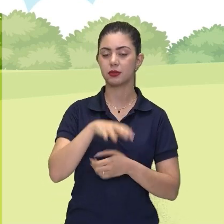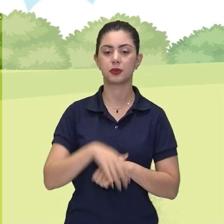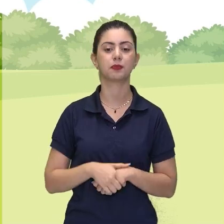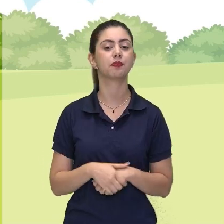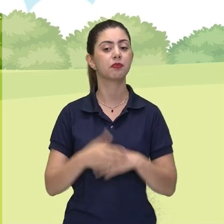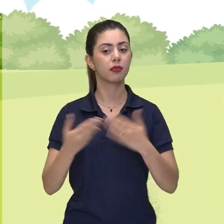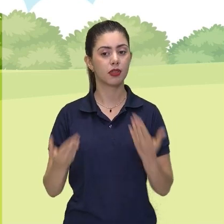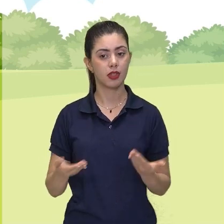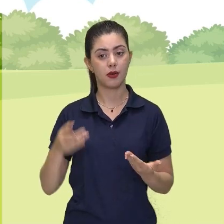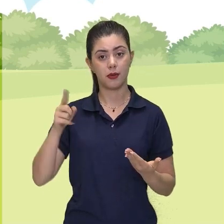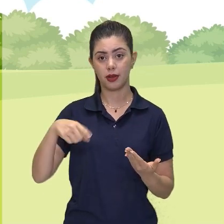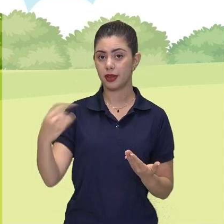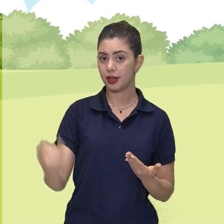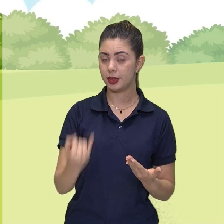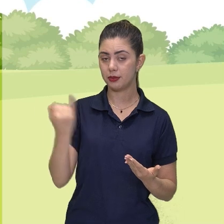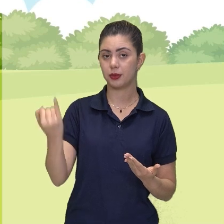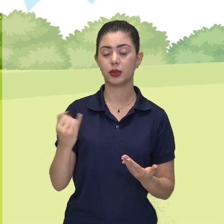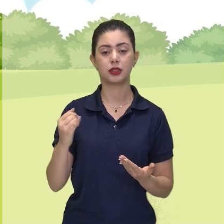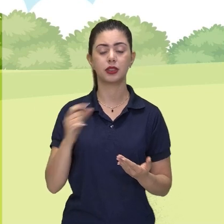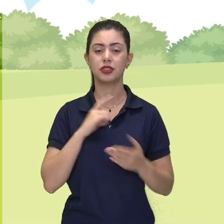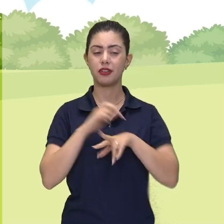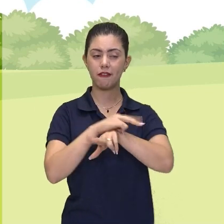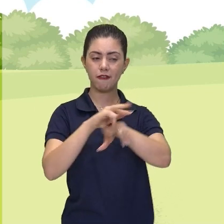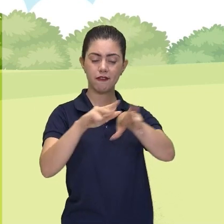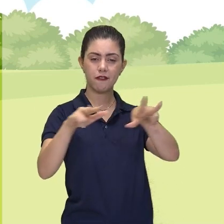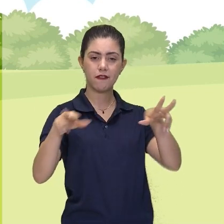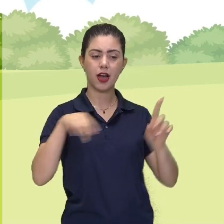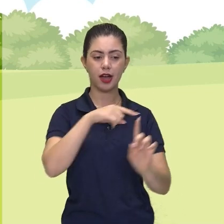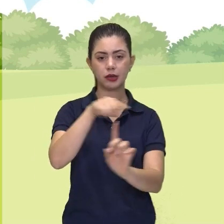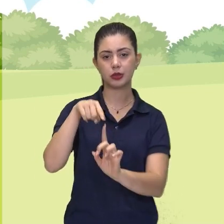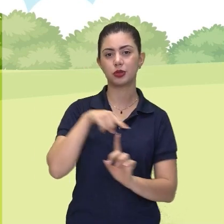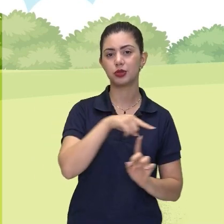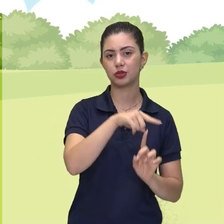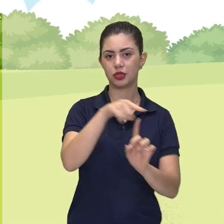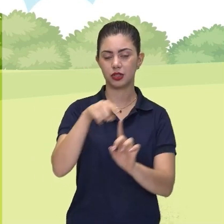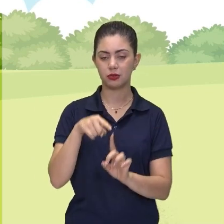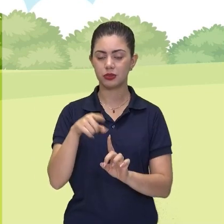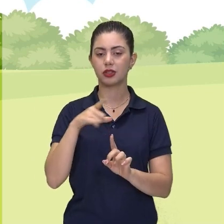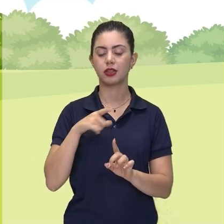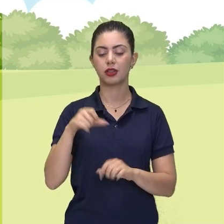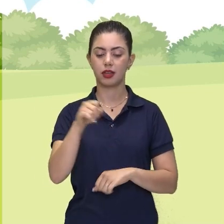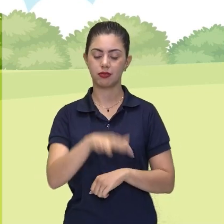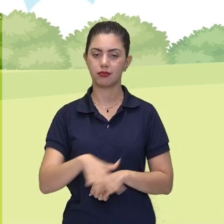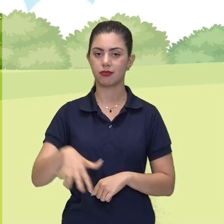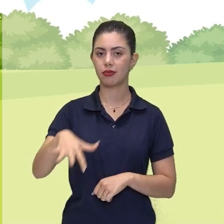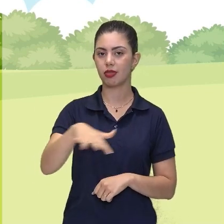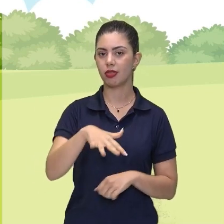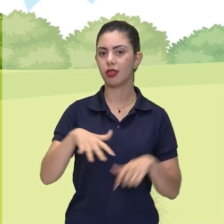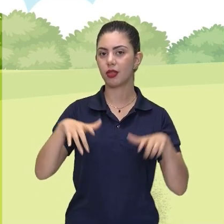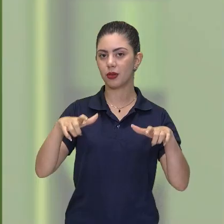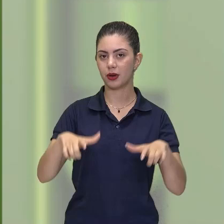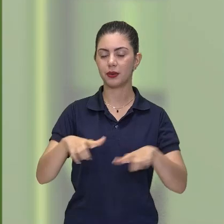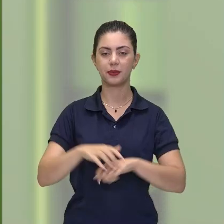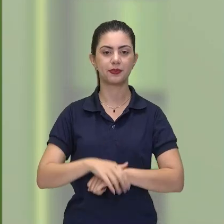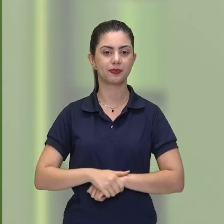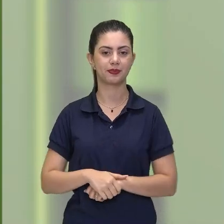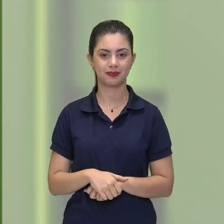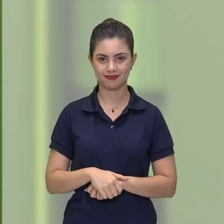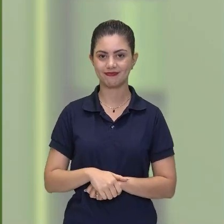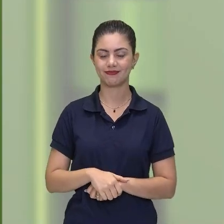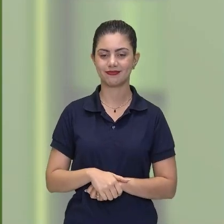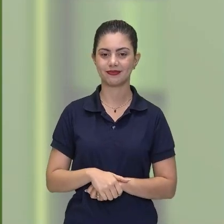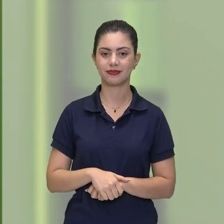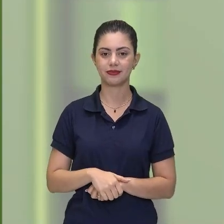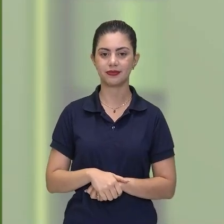a importância dessa diversidade de espécies também que habitam ali um determinado ambiente, tá